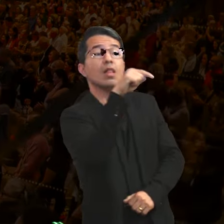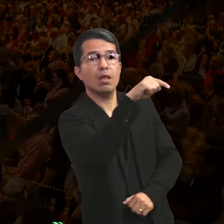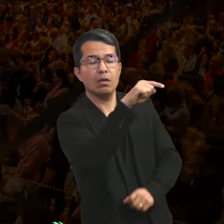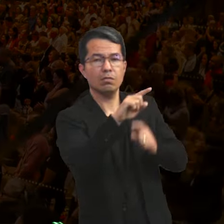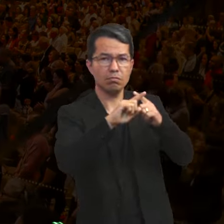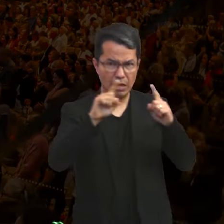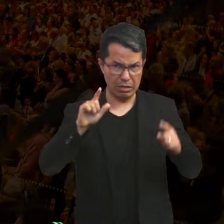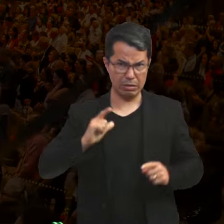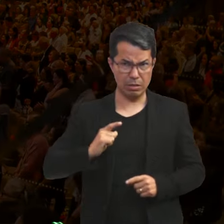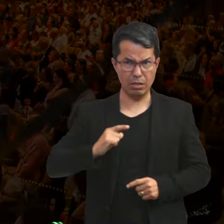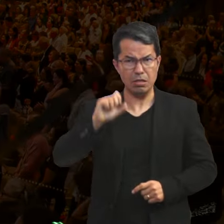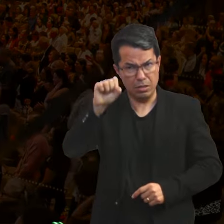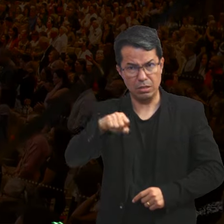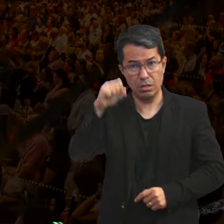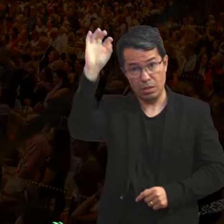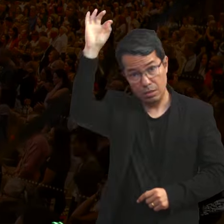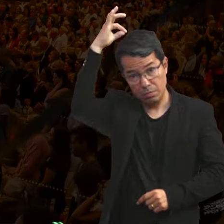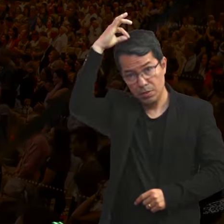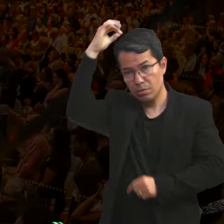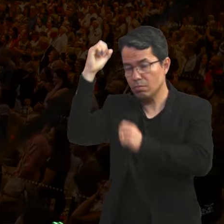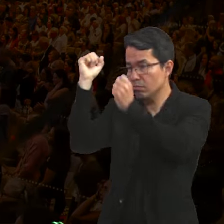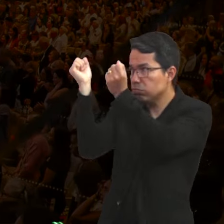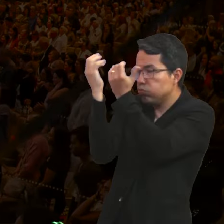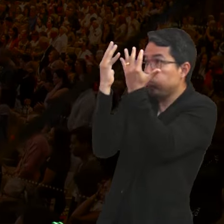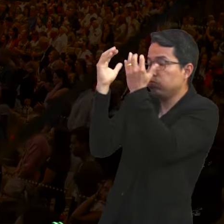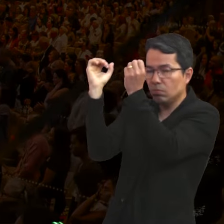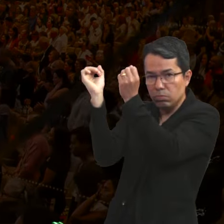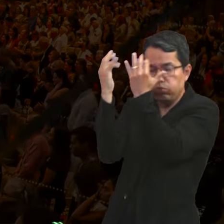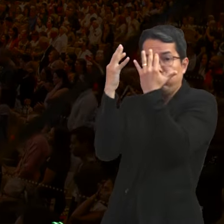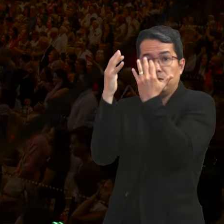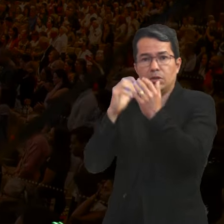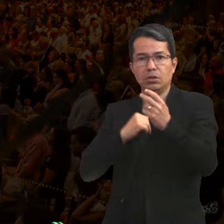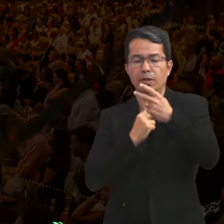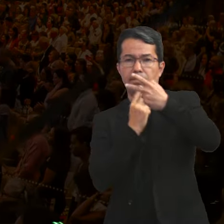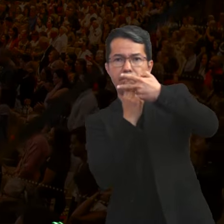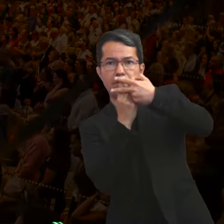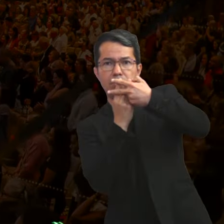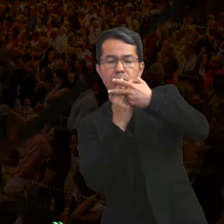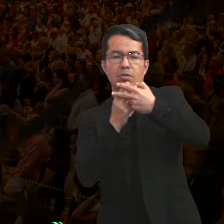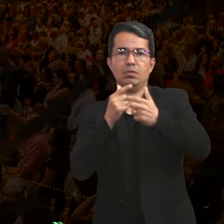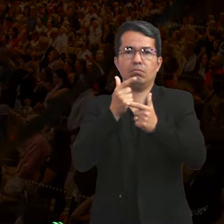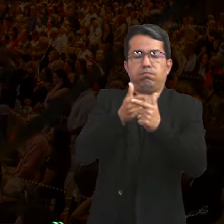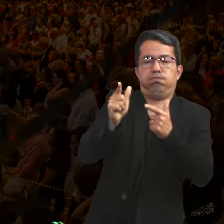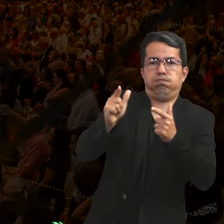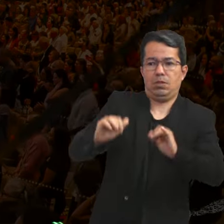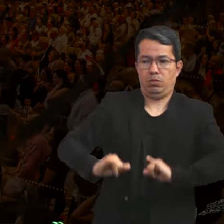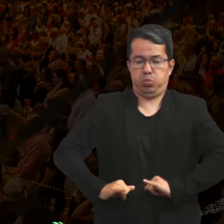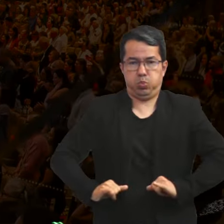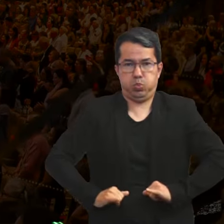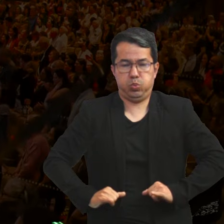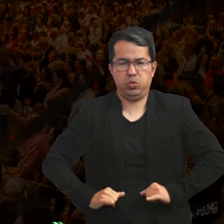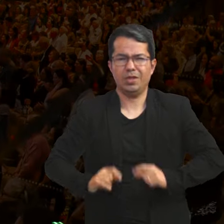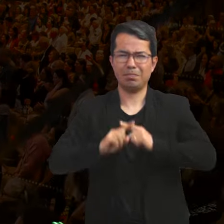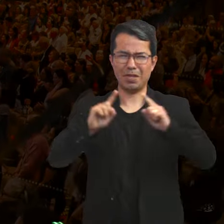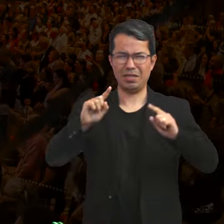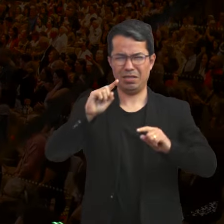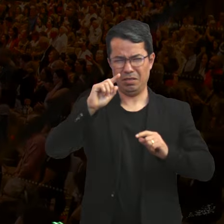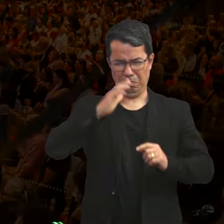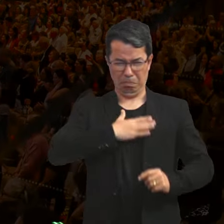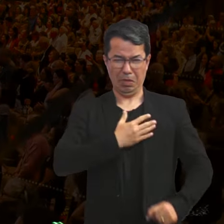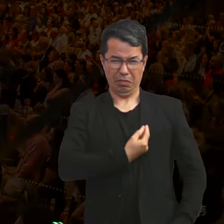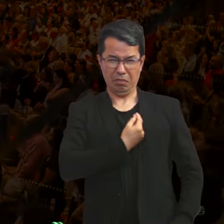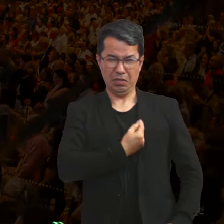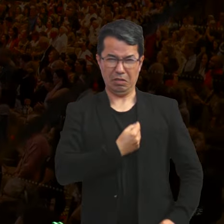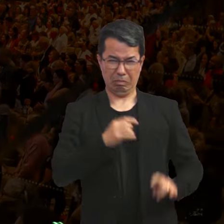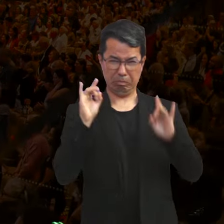em cidade me revela dizendo que me esperam prisões e tribulações mas em nada tenho a vida a minha vida por preciosa